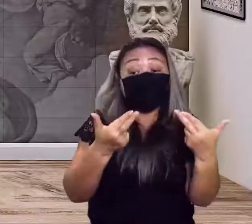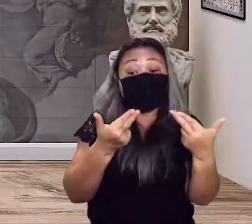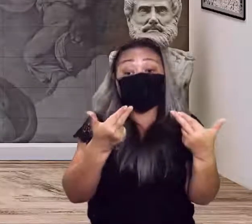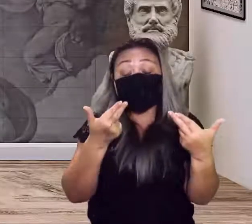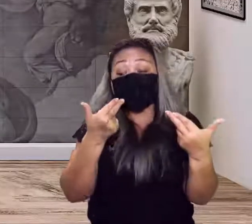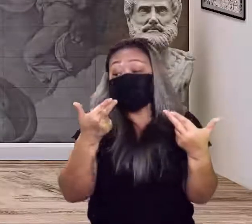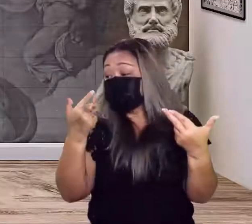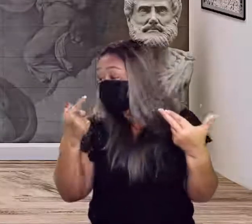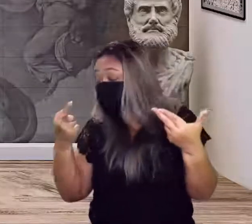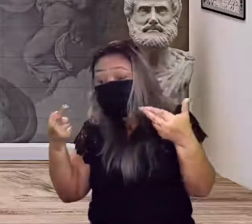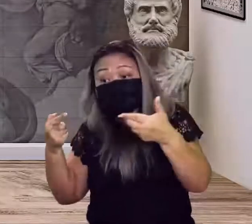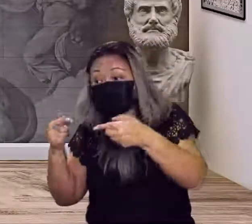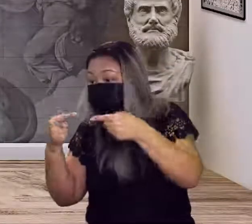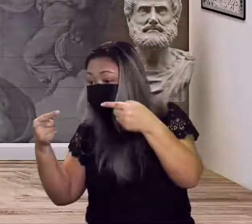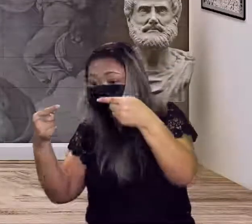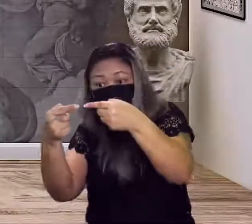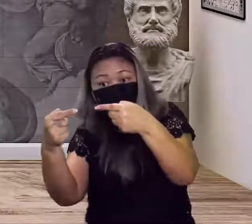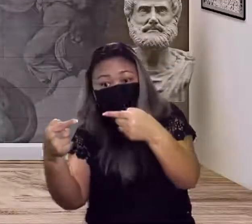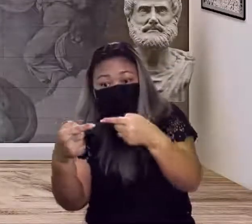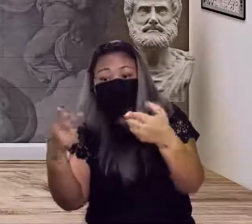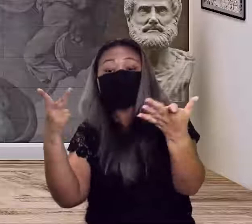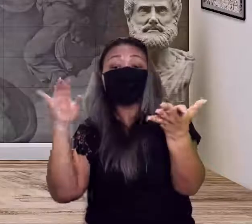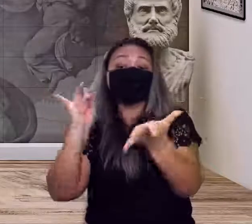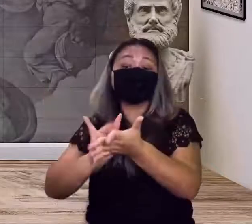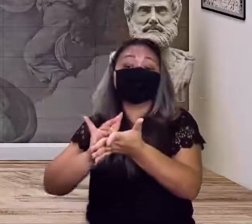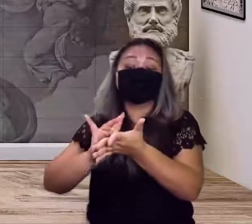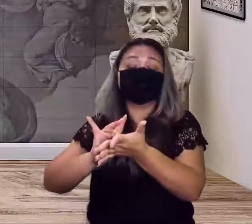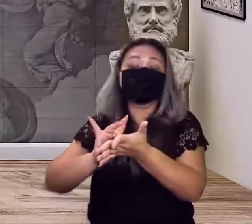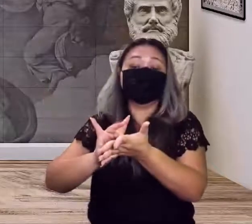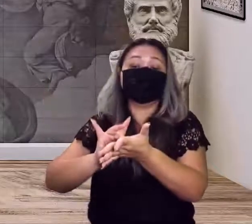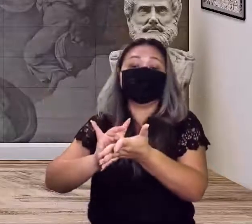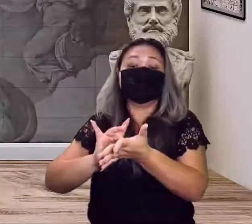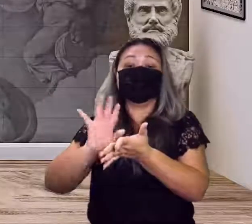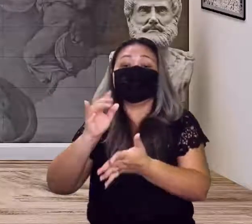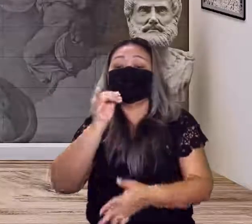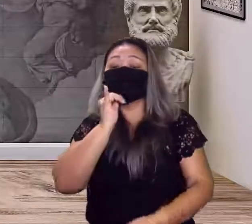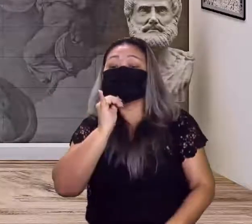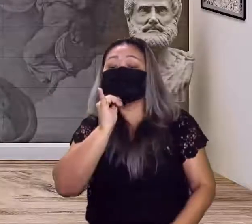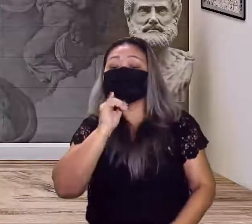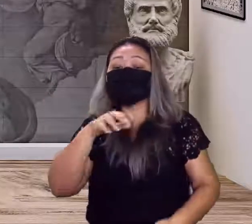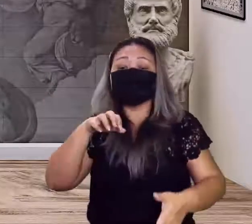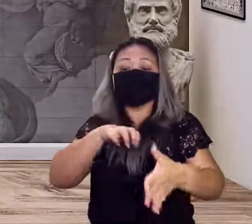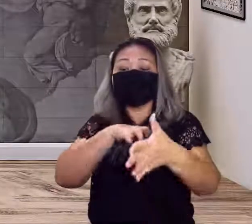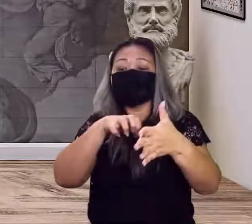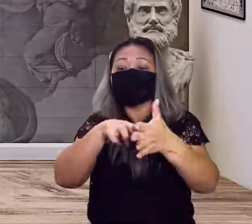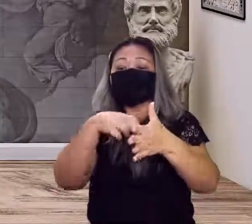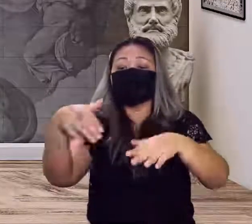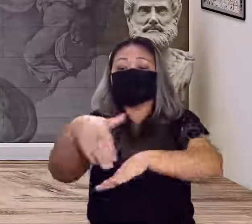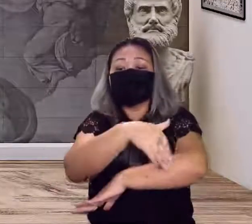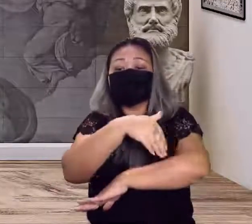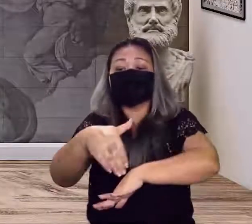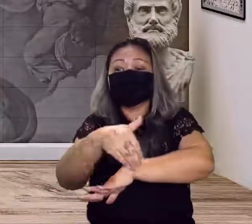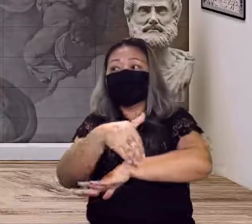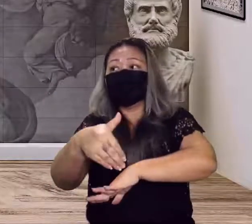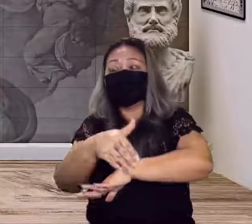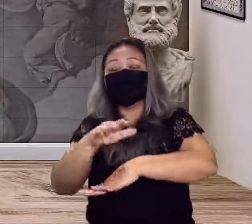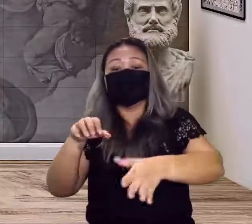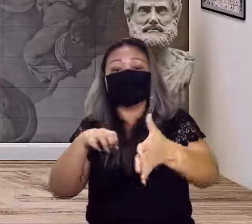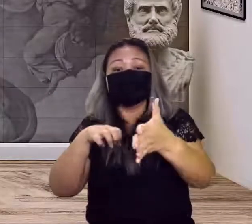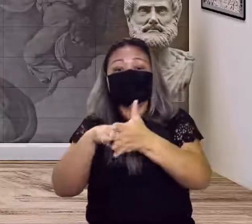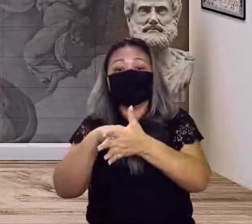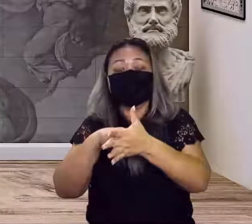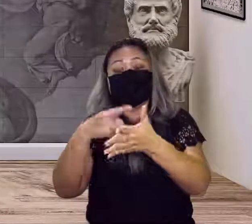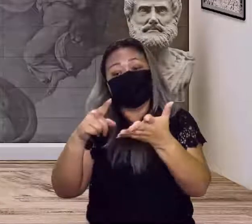não condizer com o fato, com o que ocorreu. Exemplo, houve um acidente na rua. Aí eu falo, ó, houve um